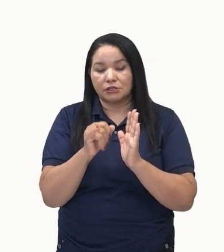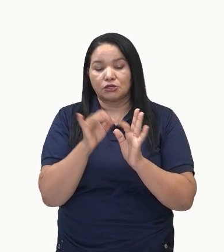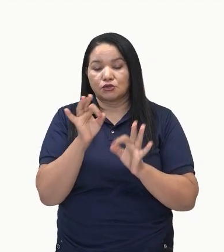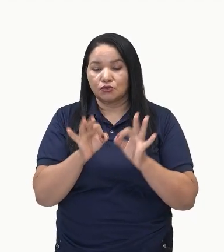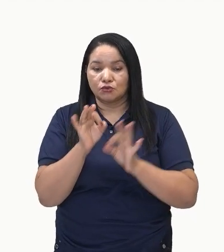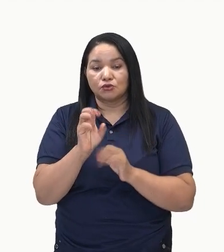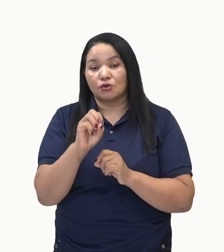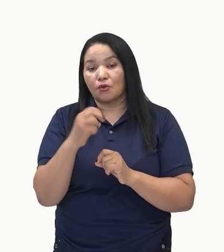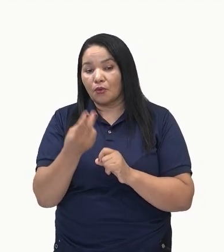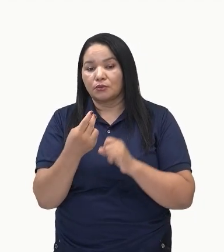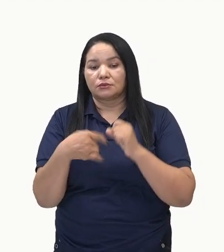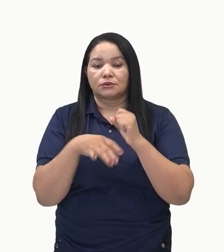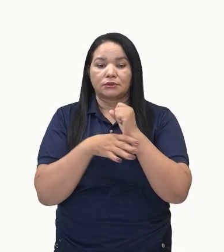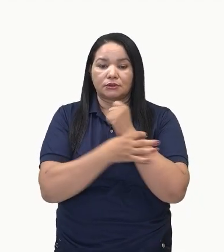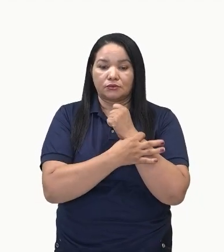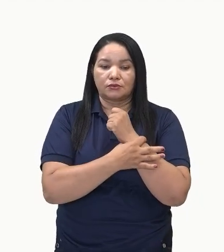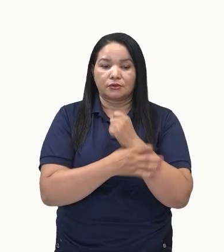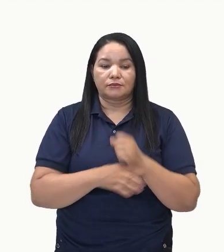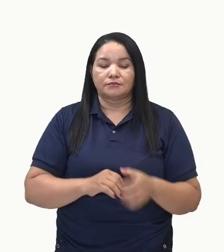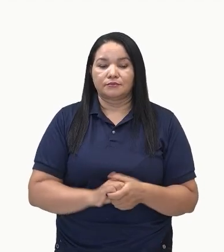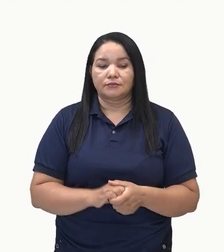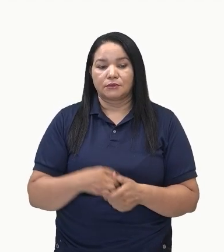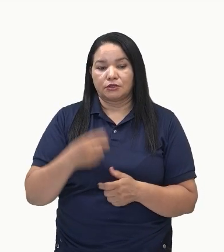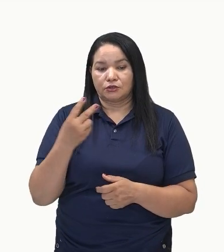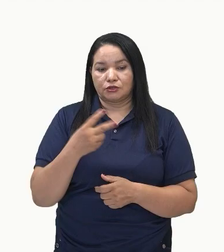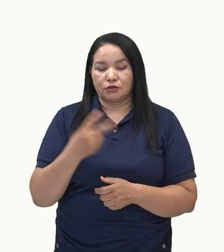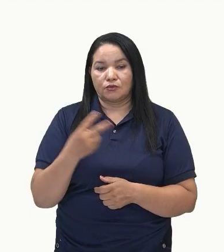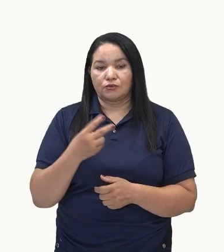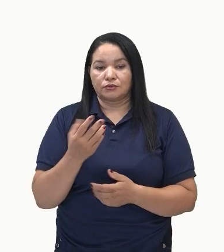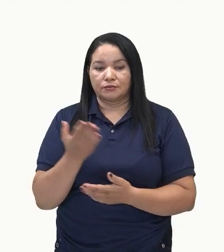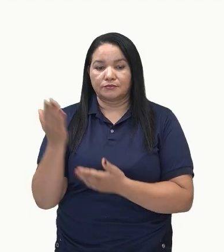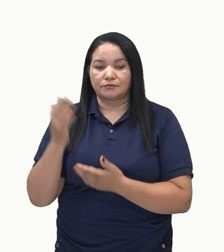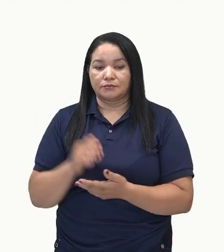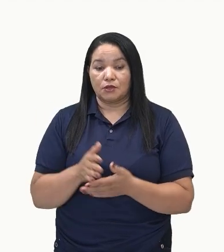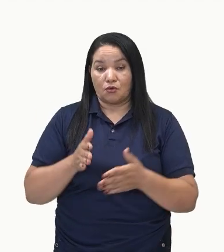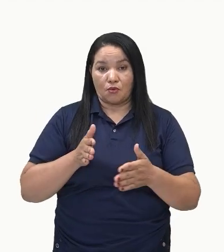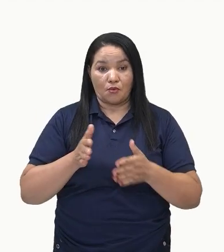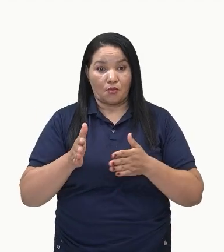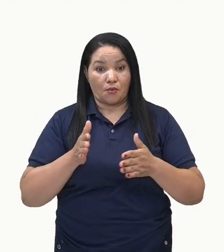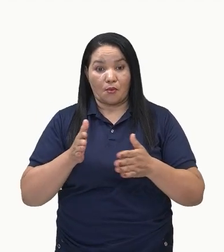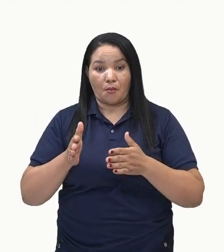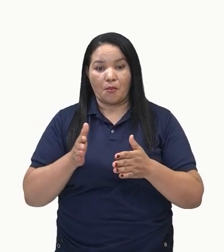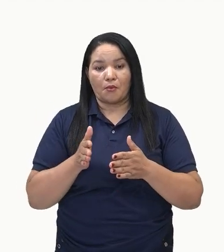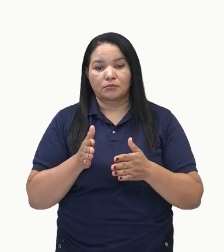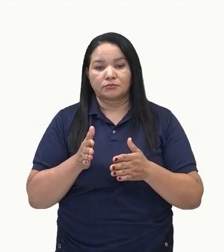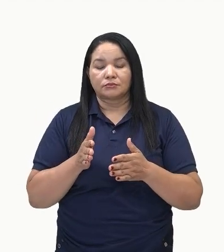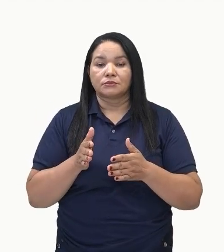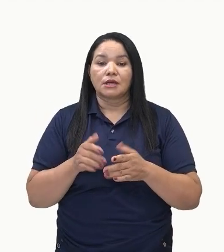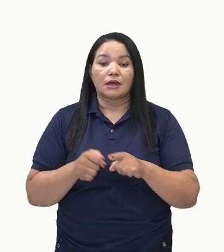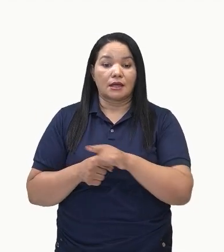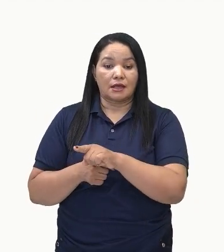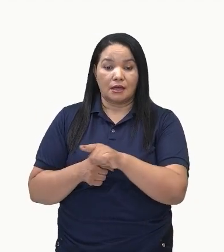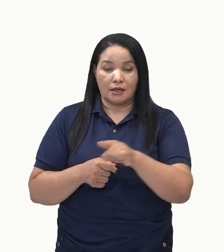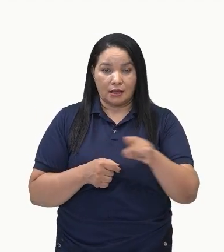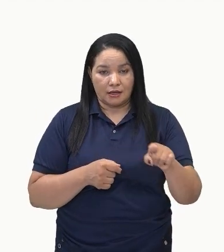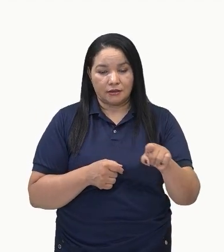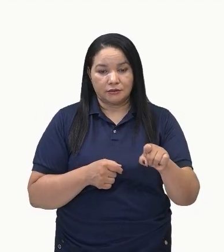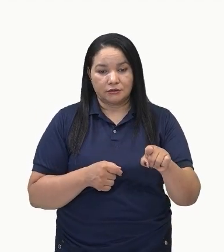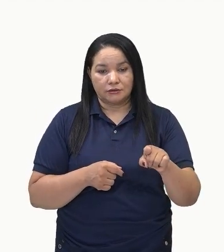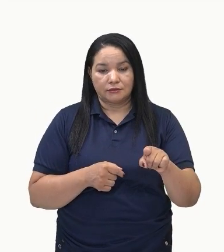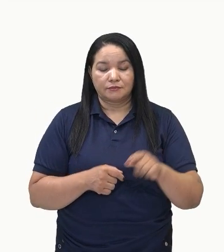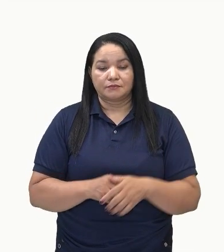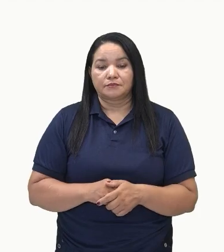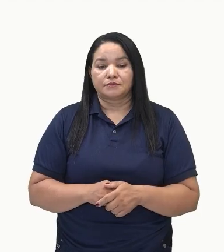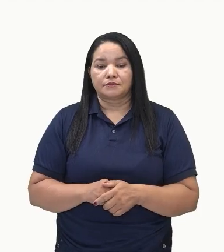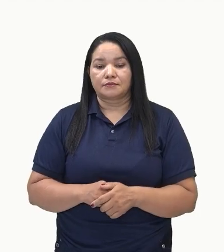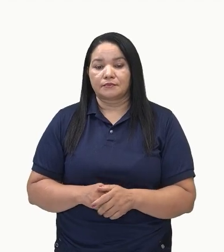segura. Robot trainer, robots. Olha só, robôs, aqui é mais de um. É eles, né? Que em inglês vai ser,